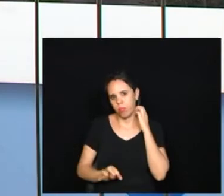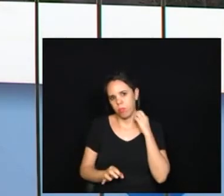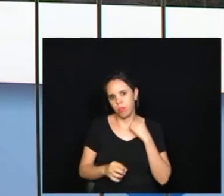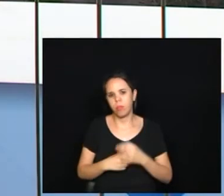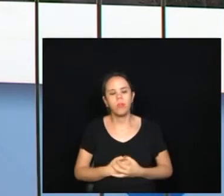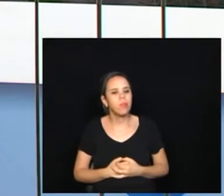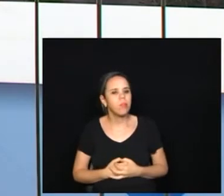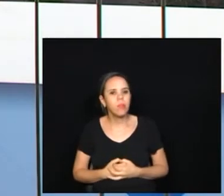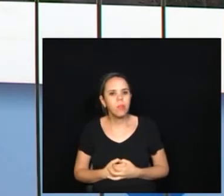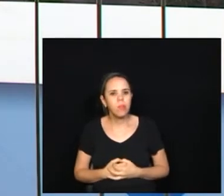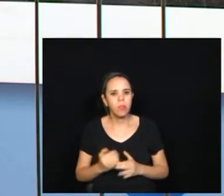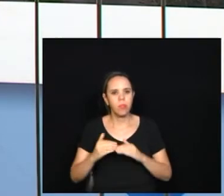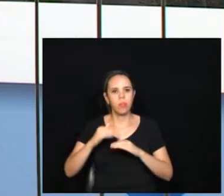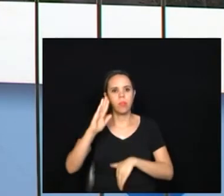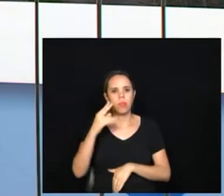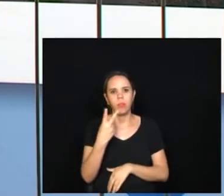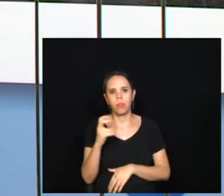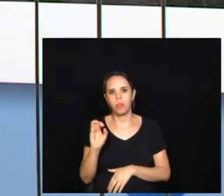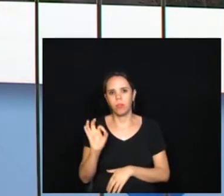315,77% acima dos